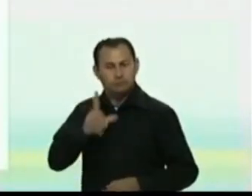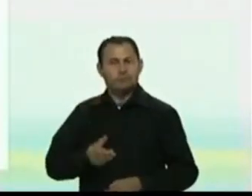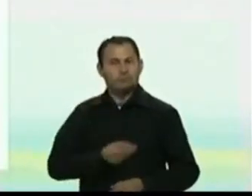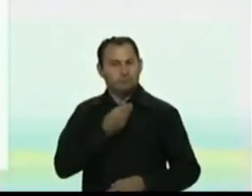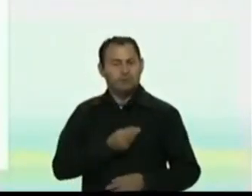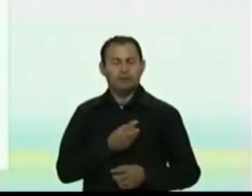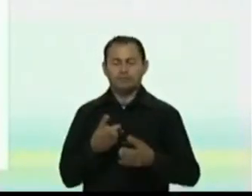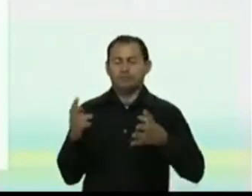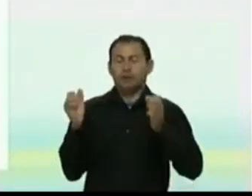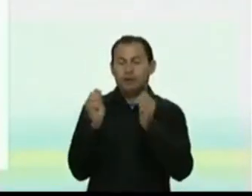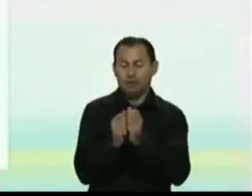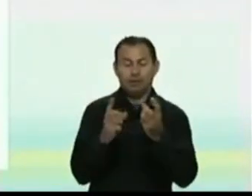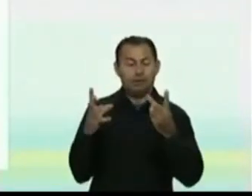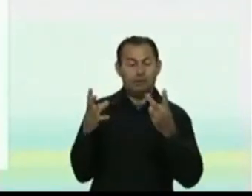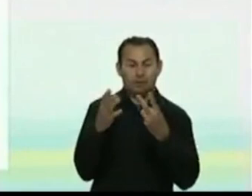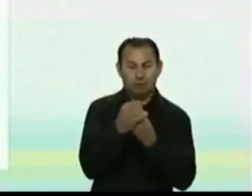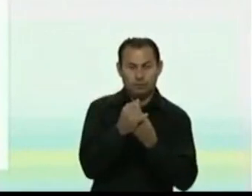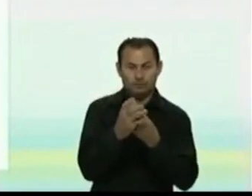duas situações